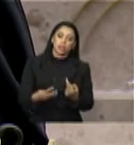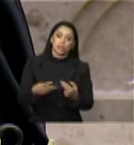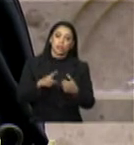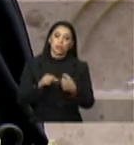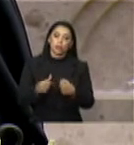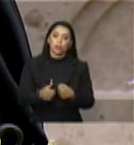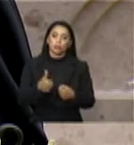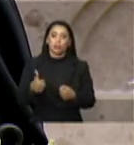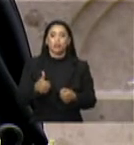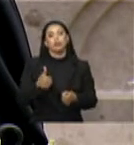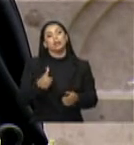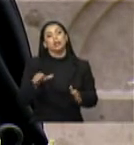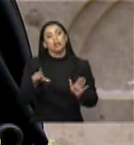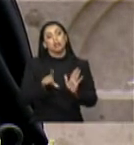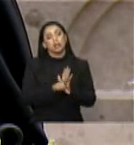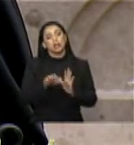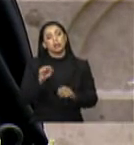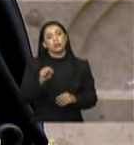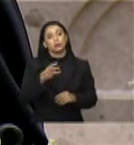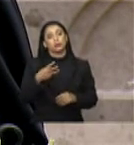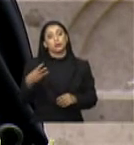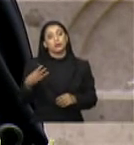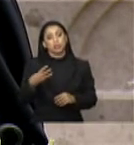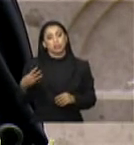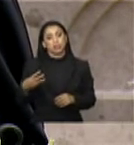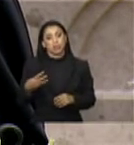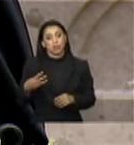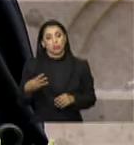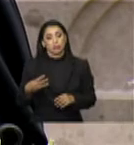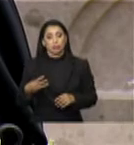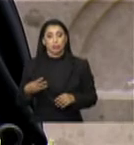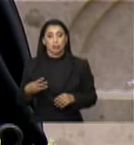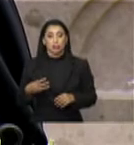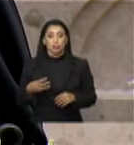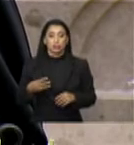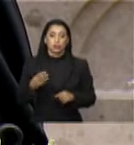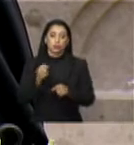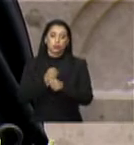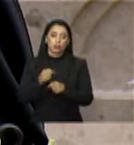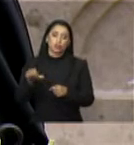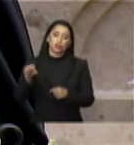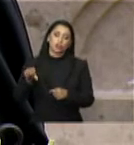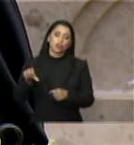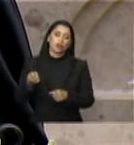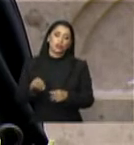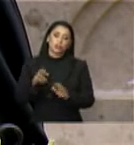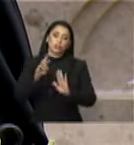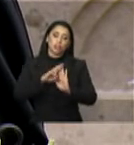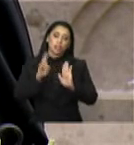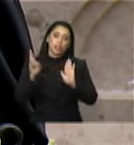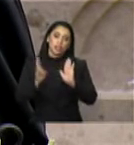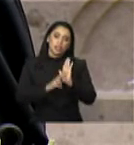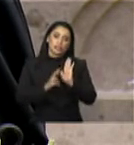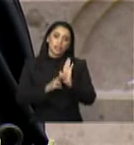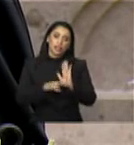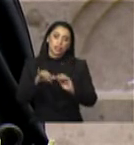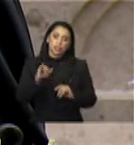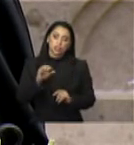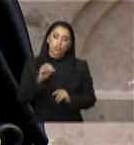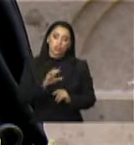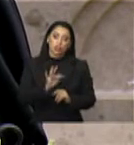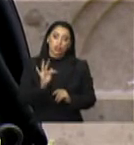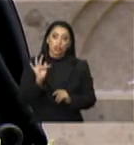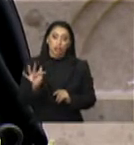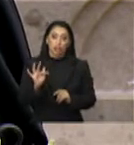do artigo primeiro da lei 8.033 de 90 que estabelecia regras sobre o f em relação